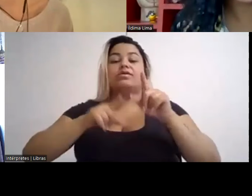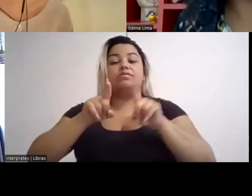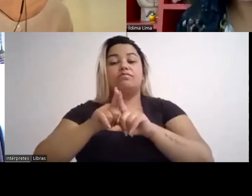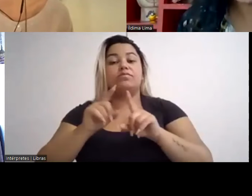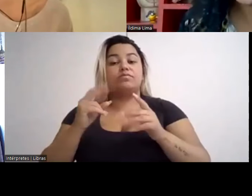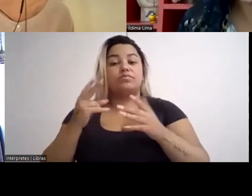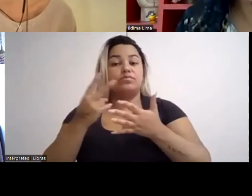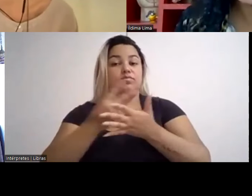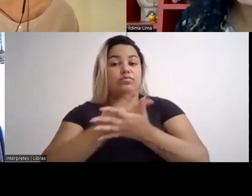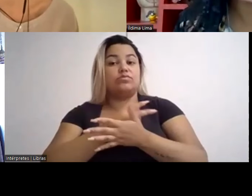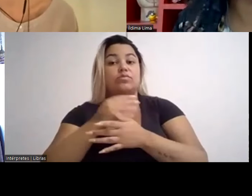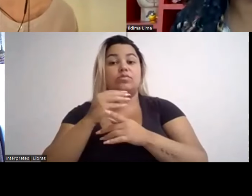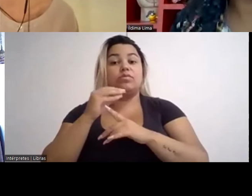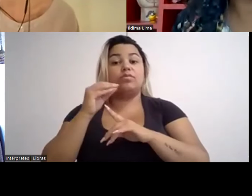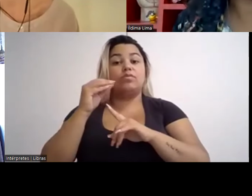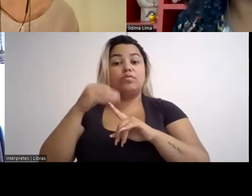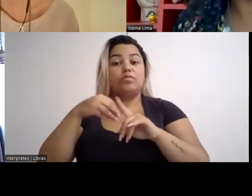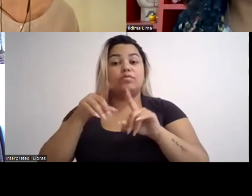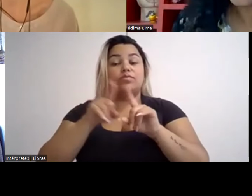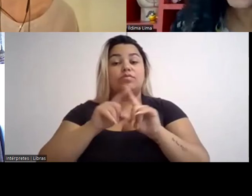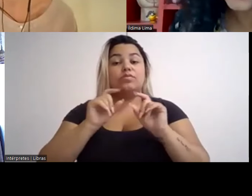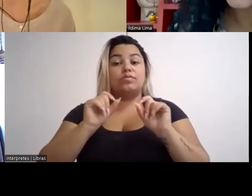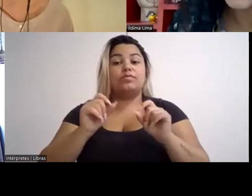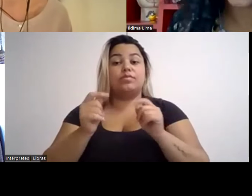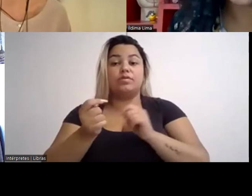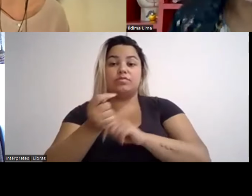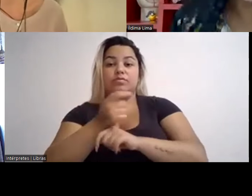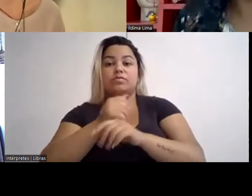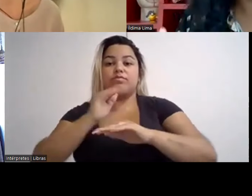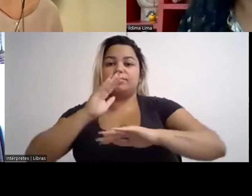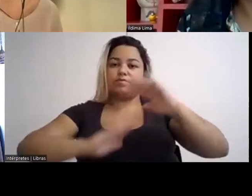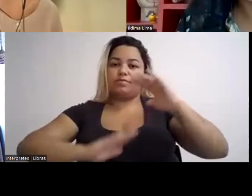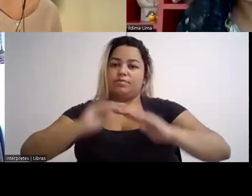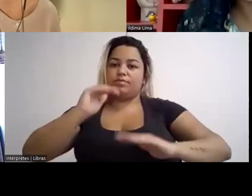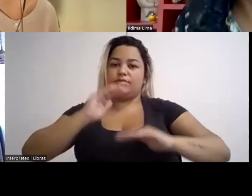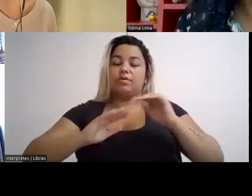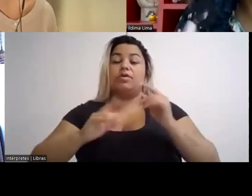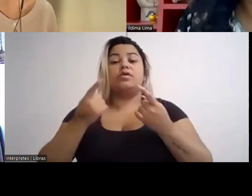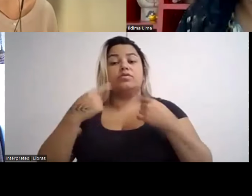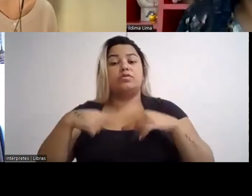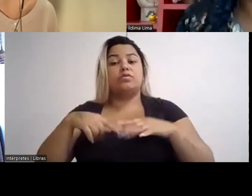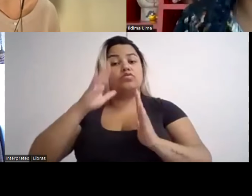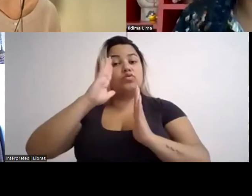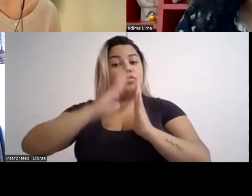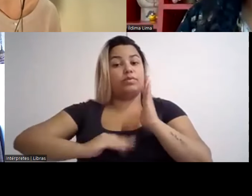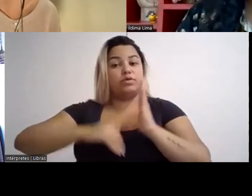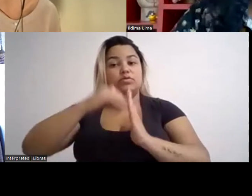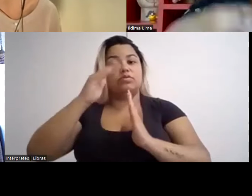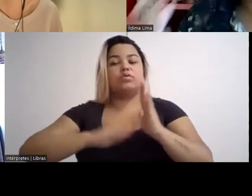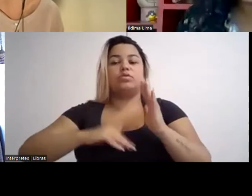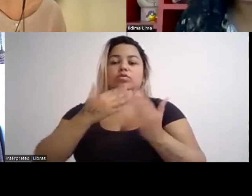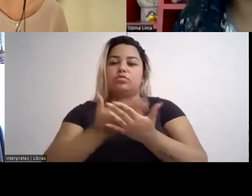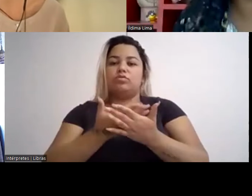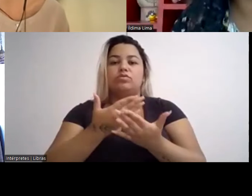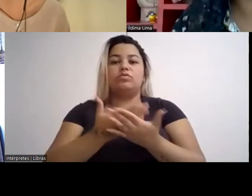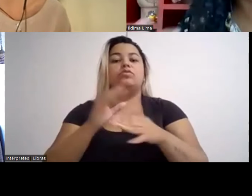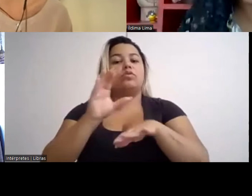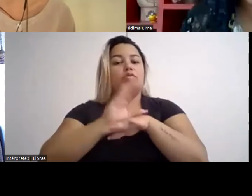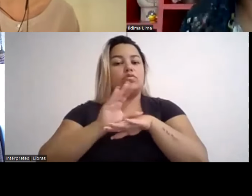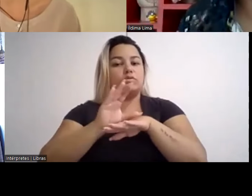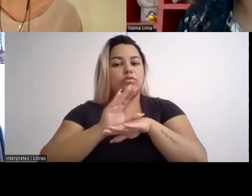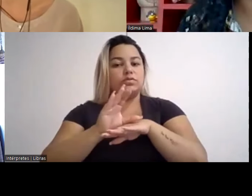fragilidade. Então, é importante investir em uma profissionalização. Então, eu sou pintora, até eu estudo, eu faço curso, estou sempre me atualizando,